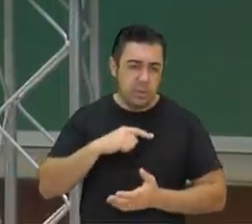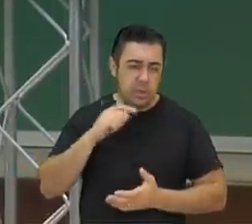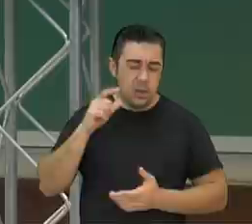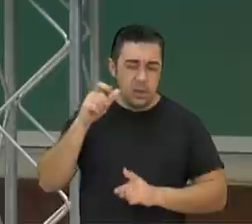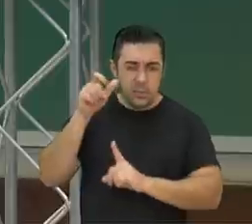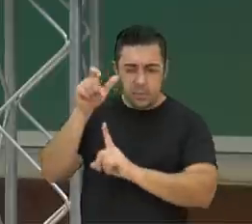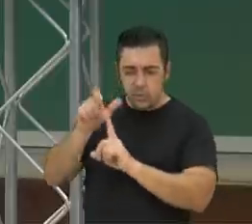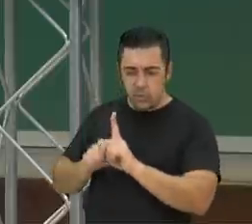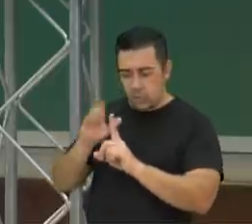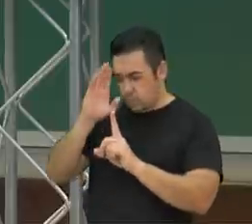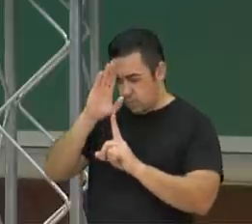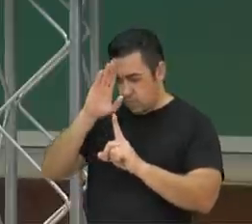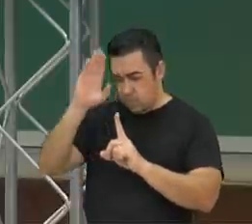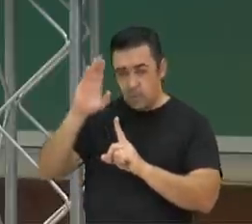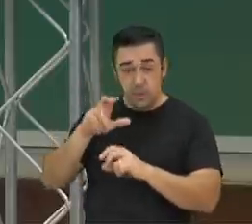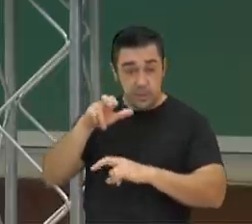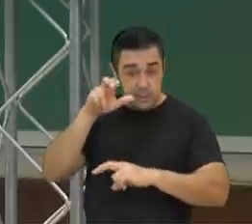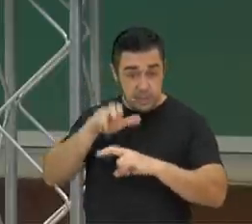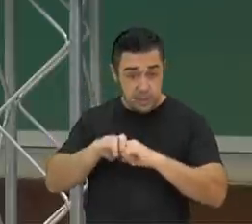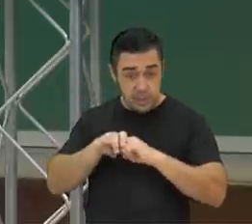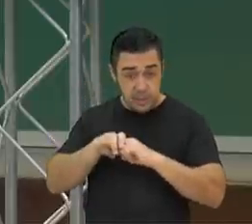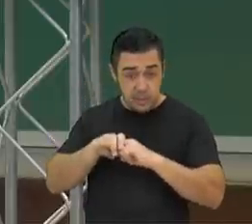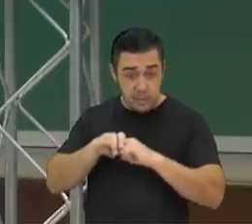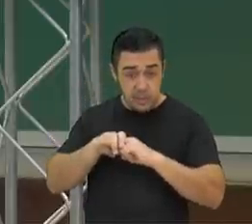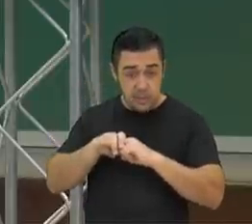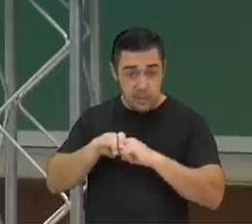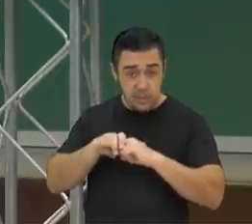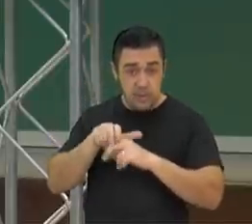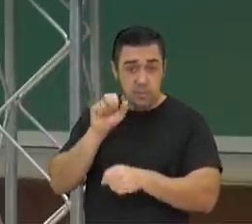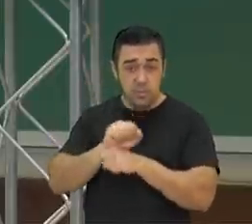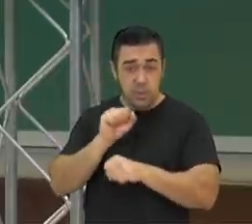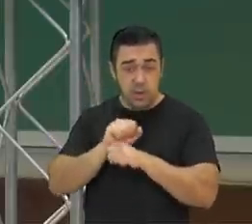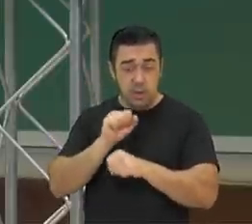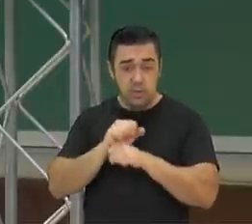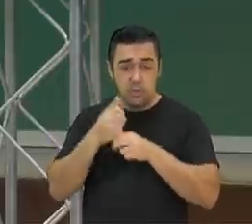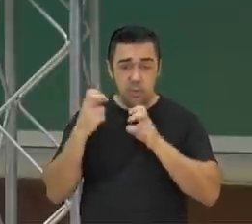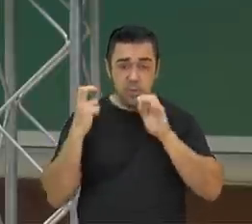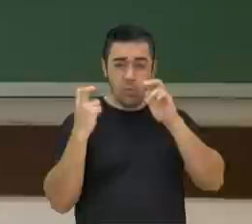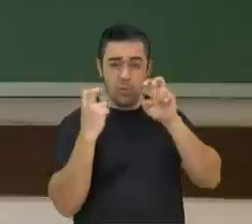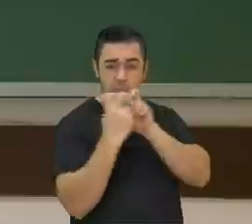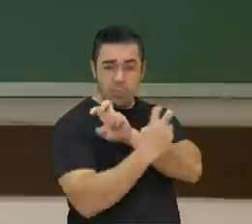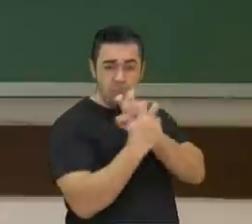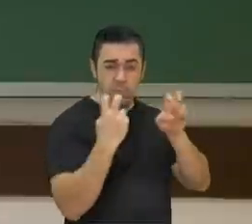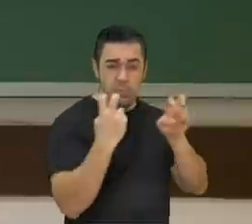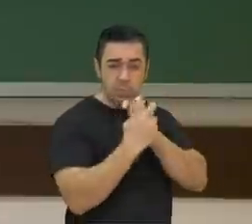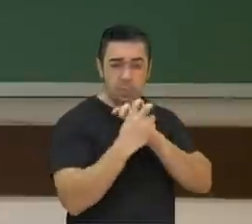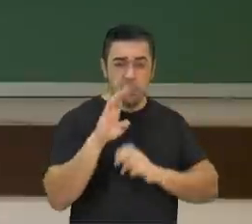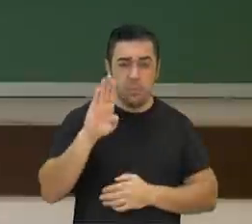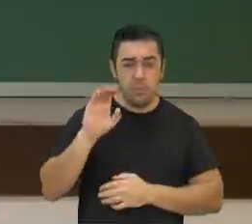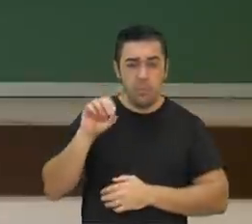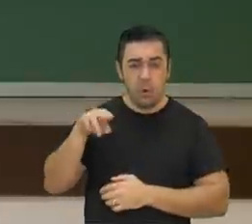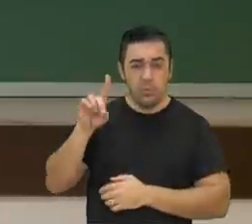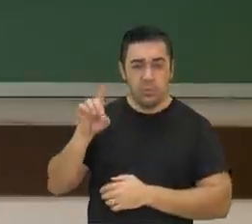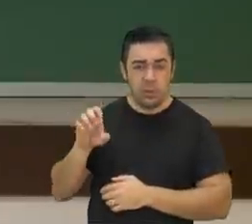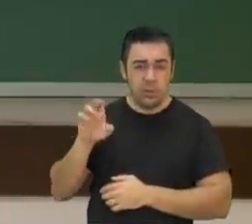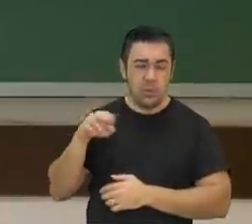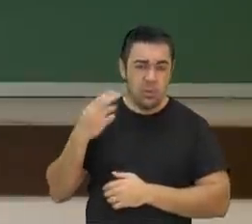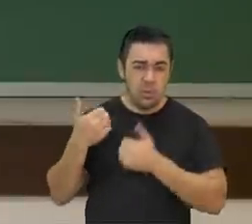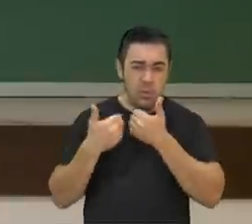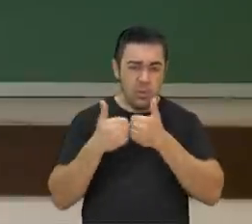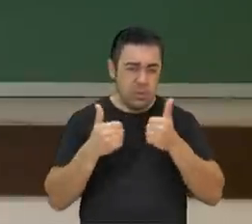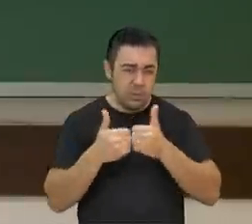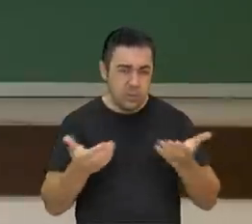principal, que é a menina que está ali sentada esperando um bonde, né? Bonde é ônibus, a gente viu isso na aula passada, né? nas aulas